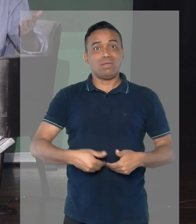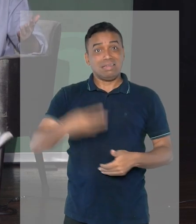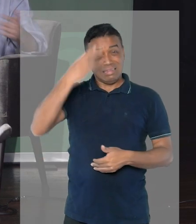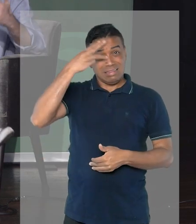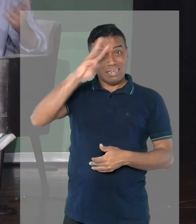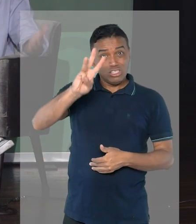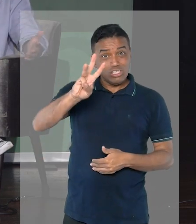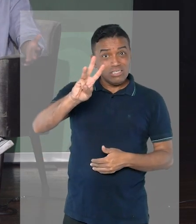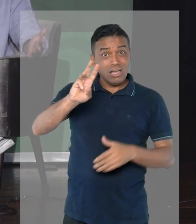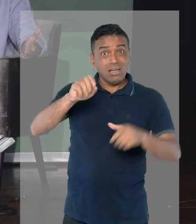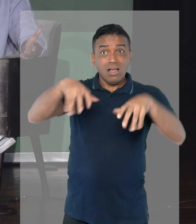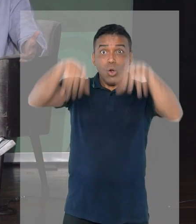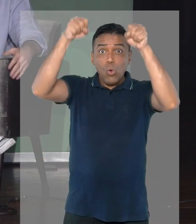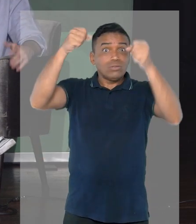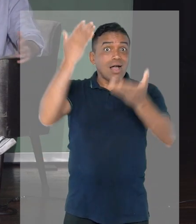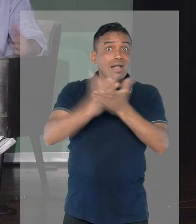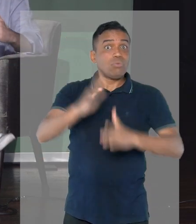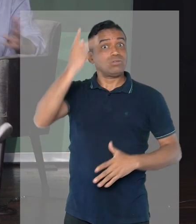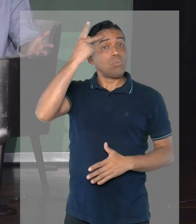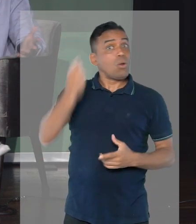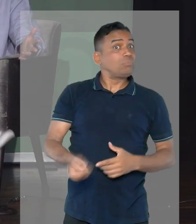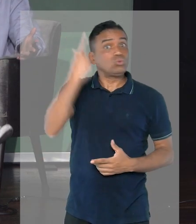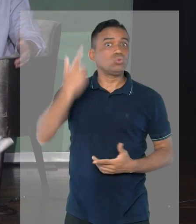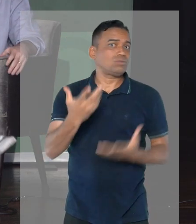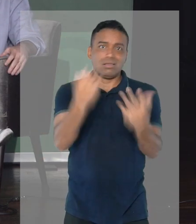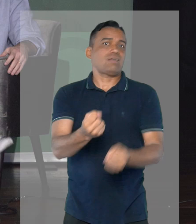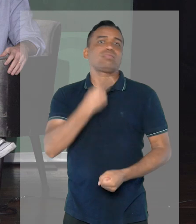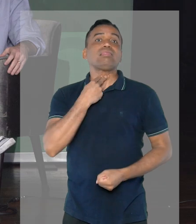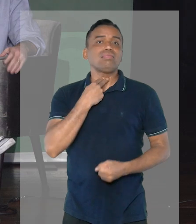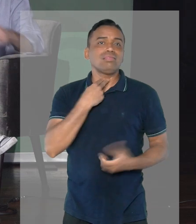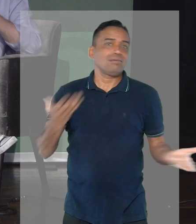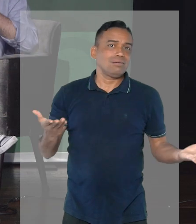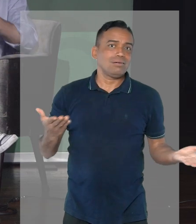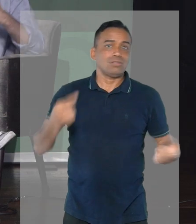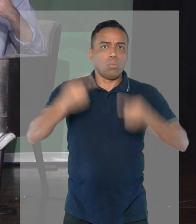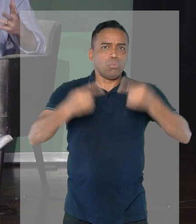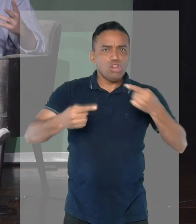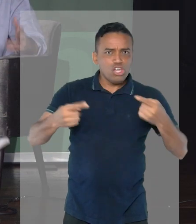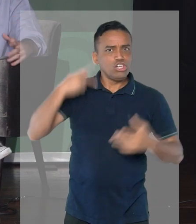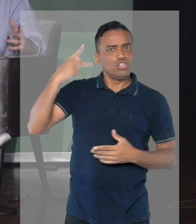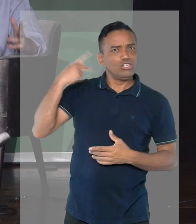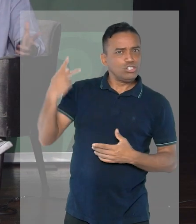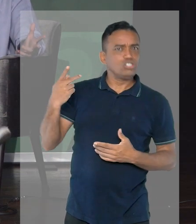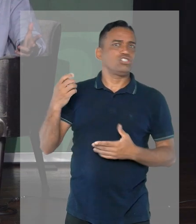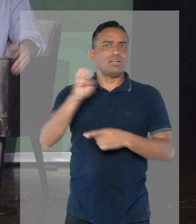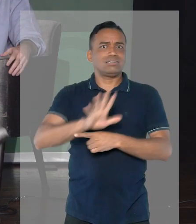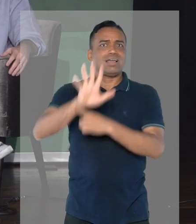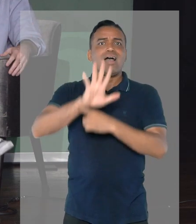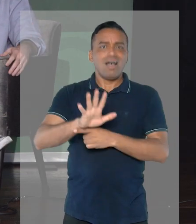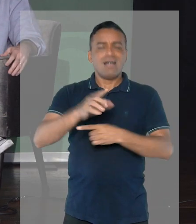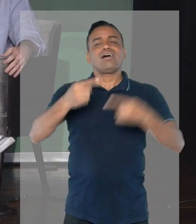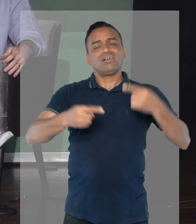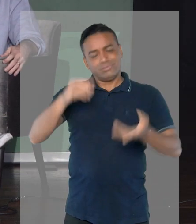3 dias sem luz em São Paulo é um absurdo. Então, isso é que é inaceitável, assim. Então, acho que uma política de Estado, a gente, às vezes,